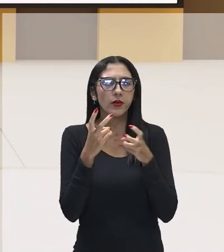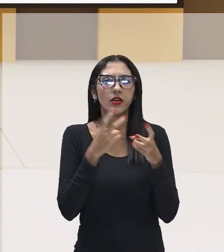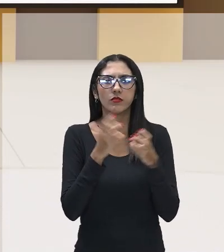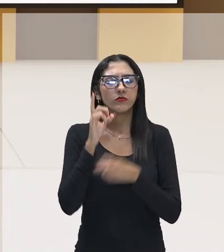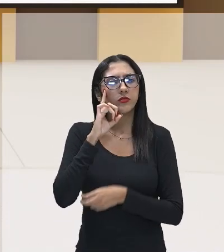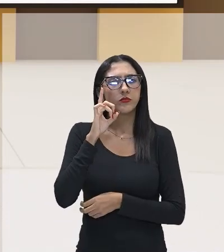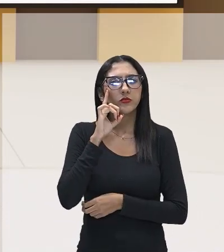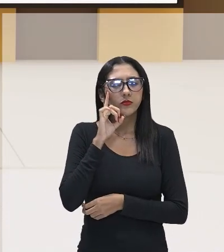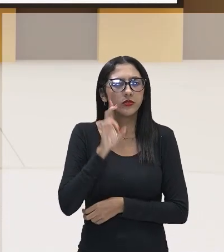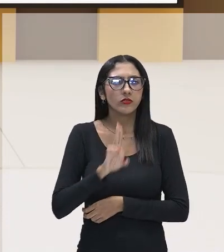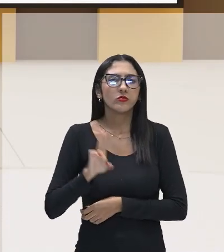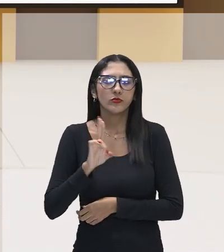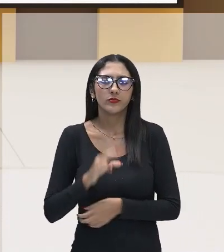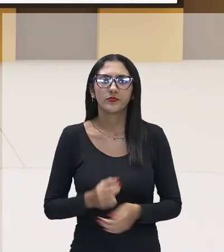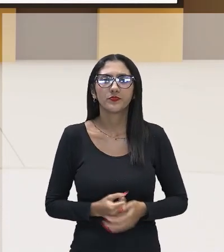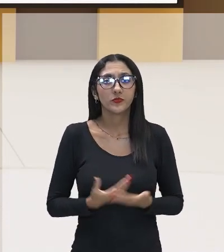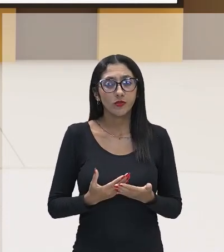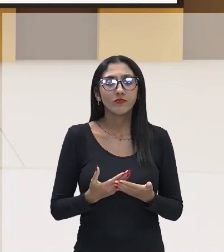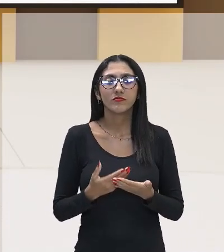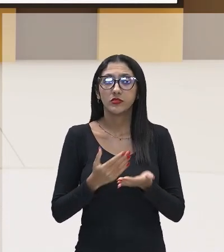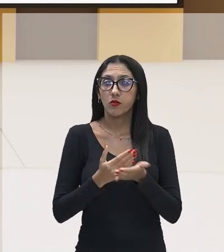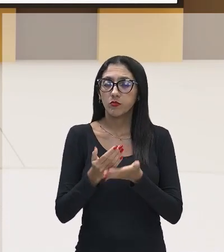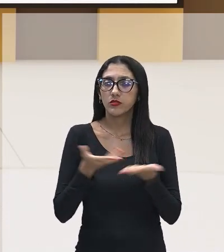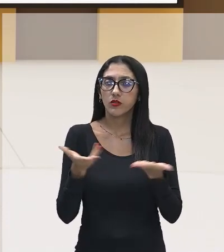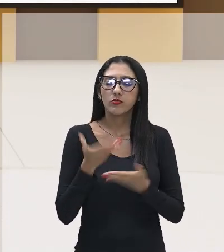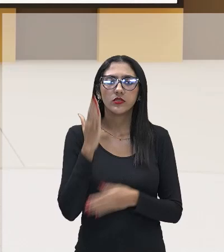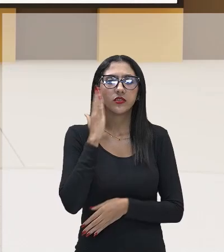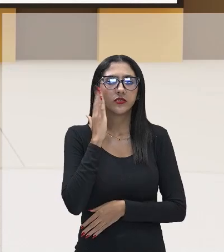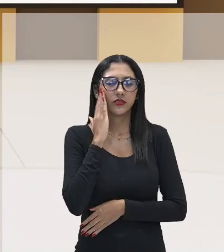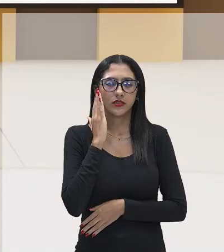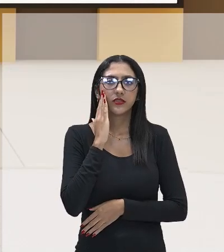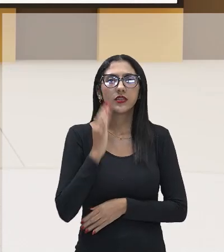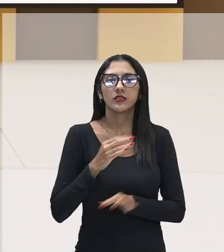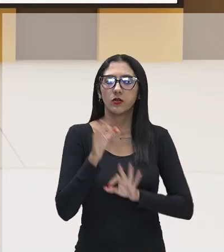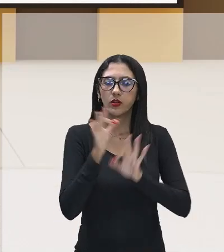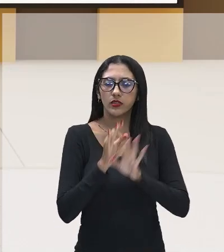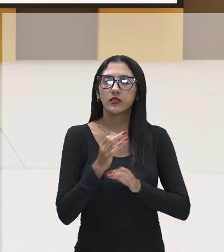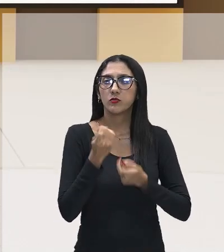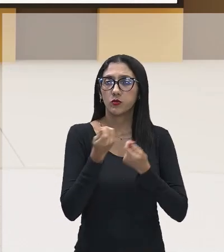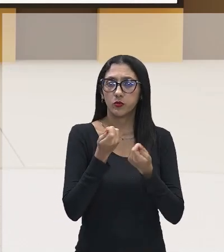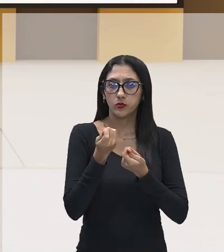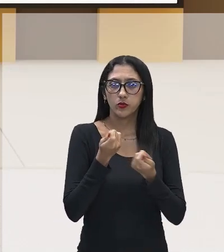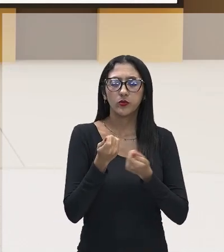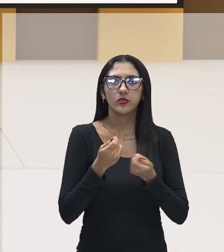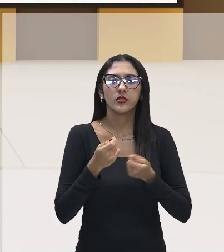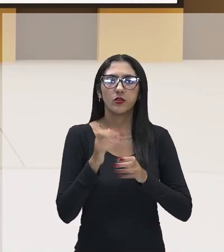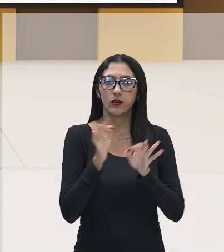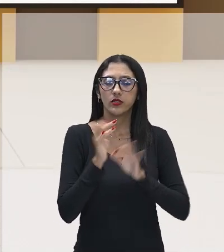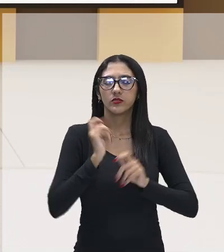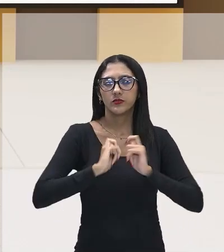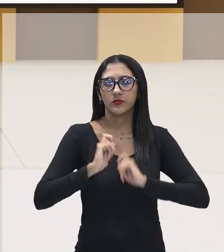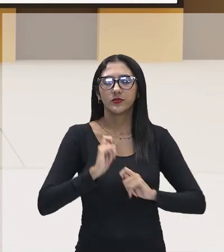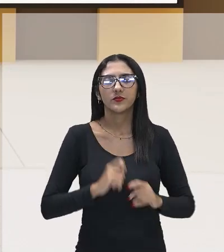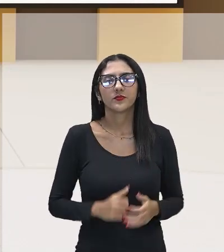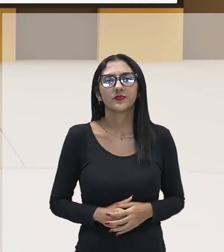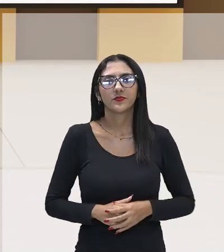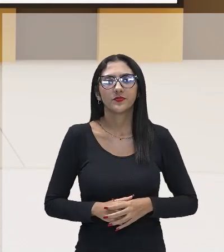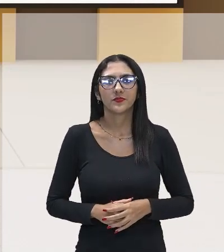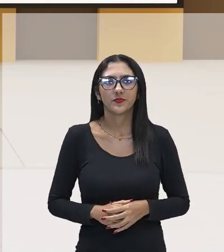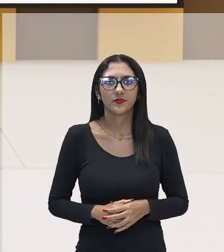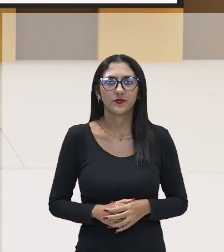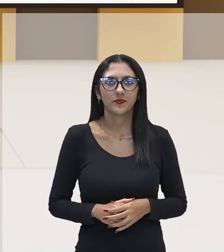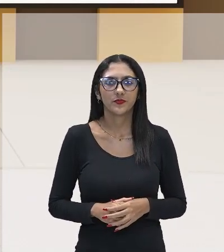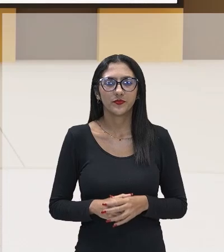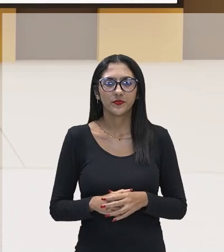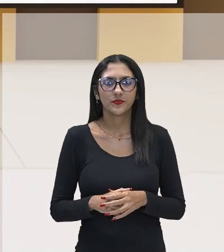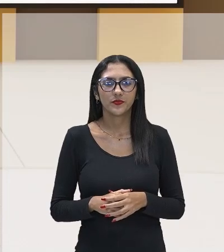isso nós vamos aqui conhecer na nossa UCA de Organização Financeira. Tudo bem? E aqui, claro, a gente